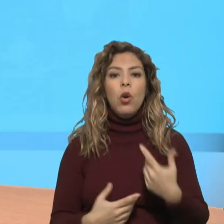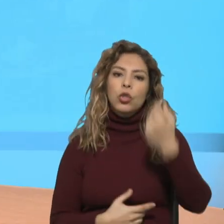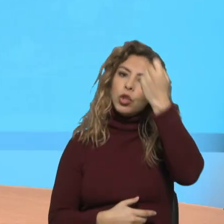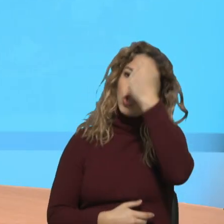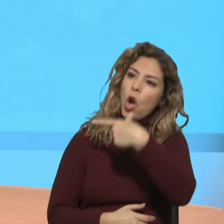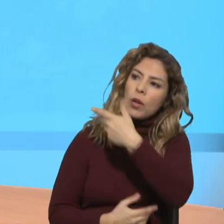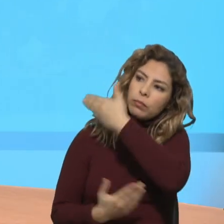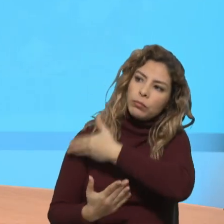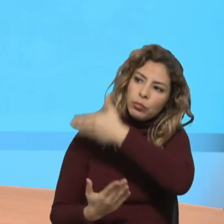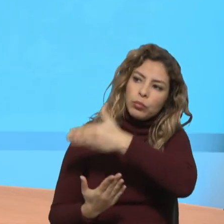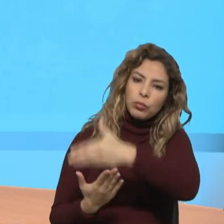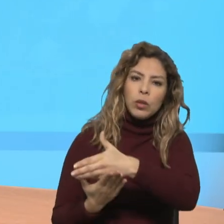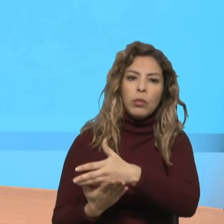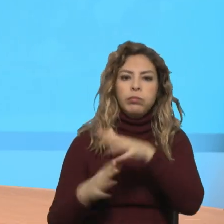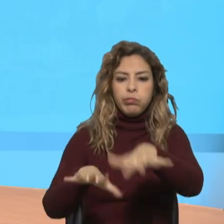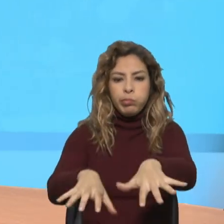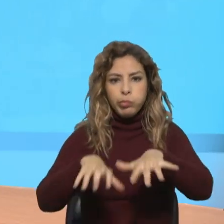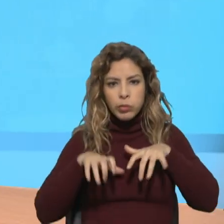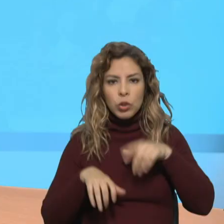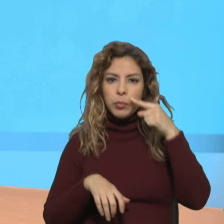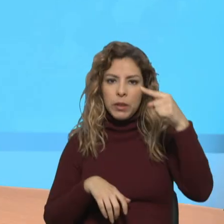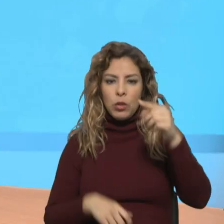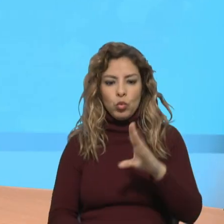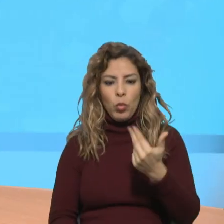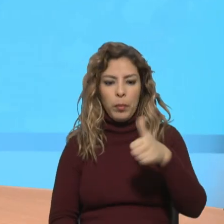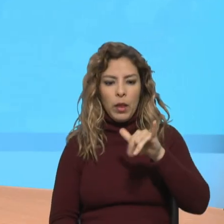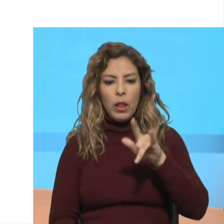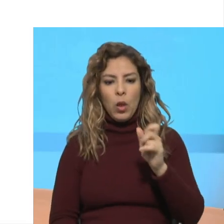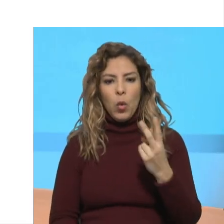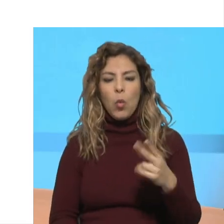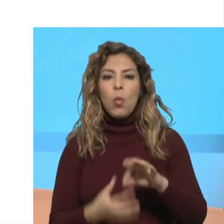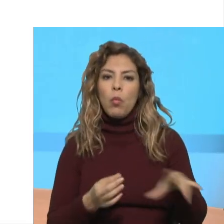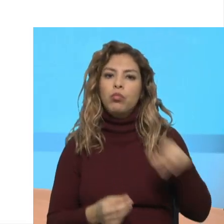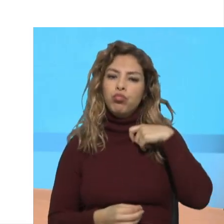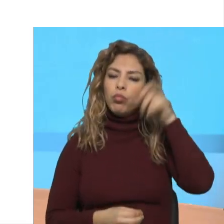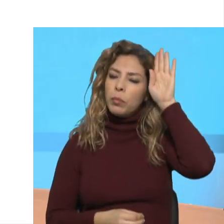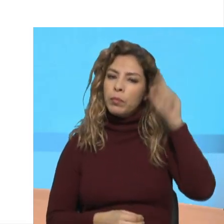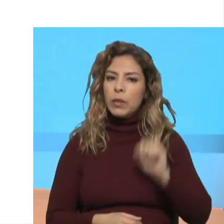um itinerário que percorremos com o cardeal Dom Manuel Clemente.